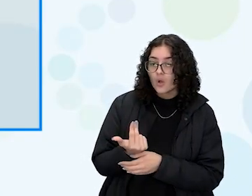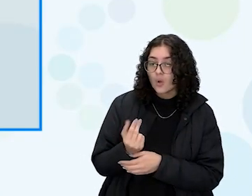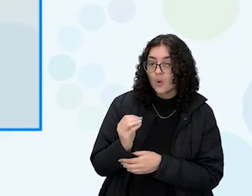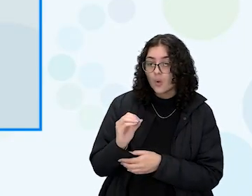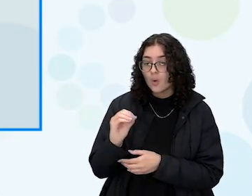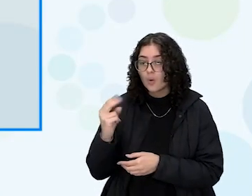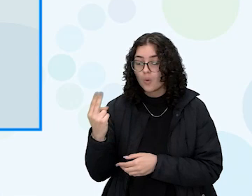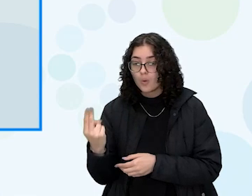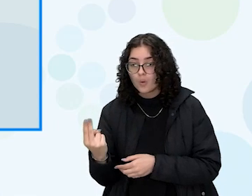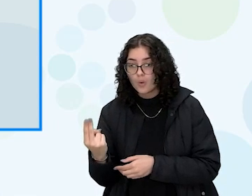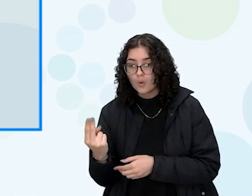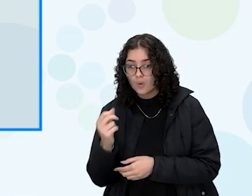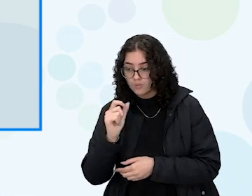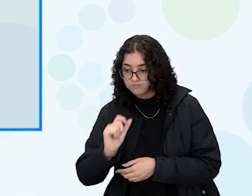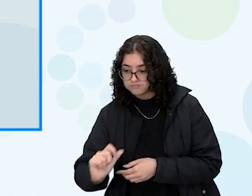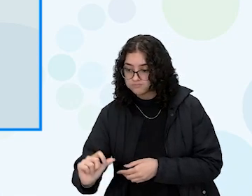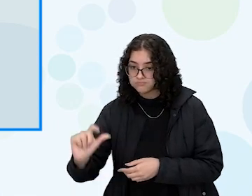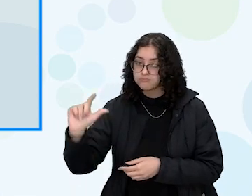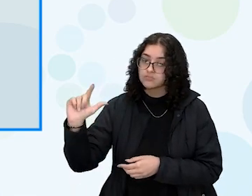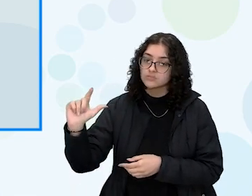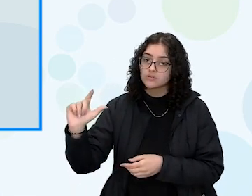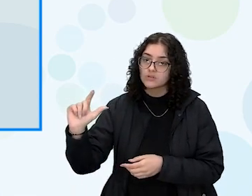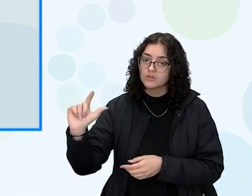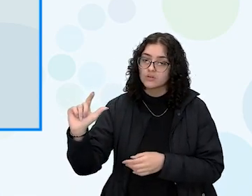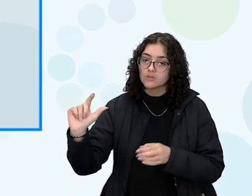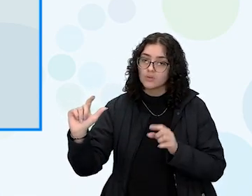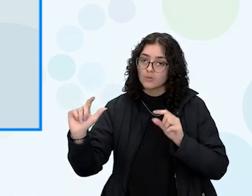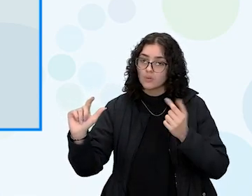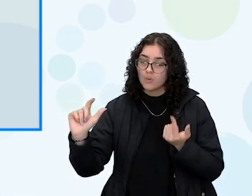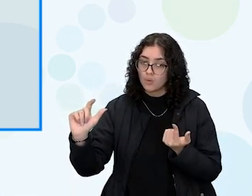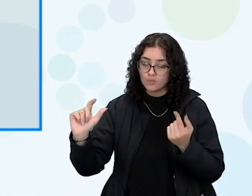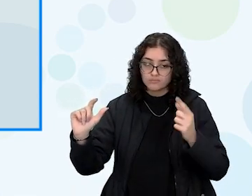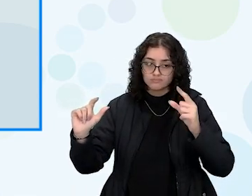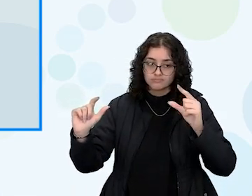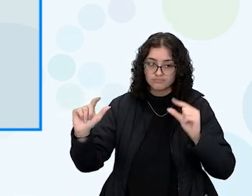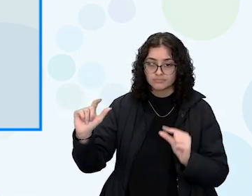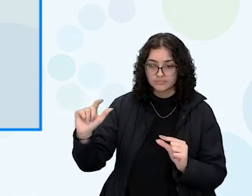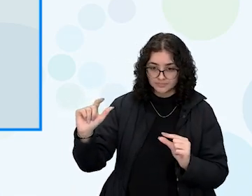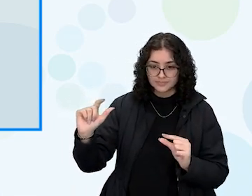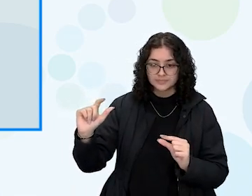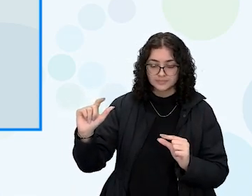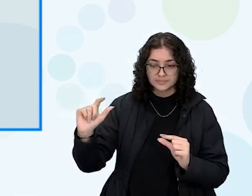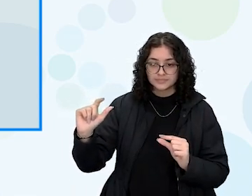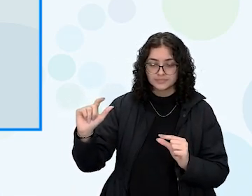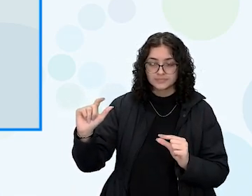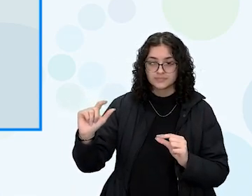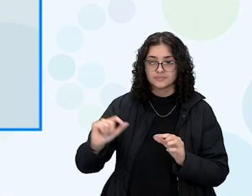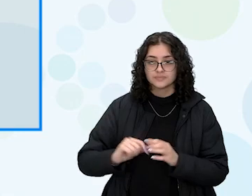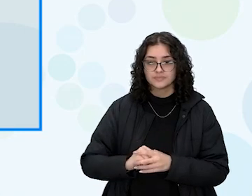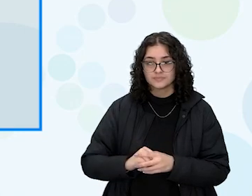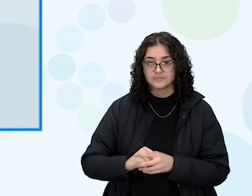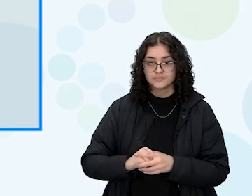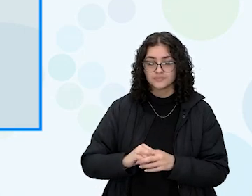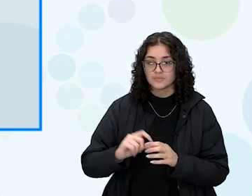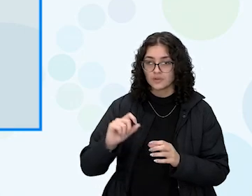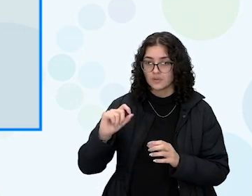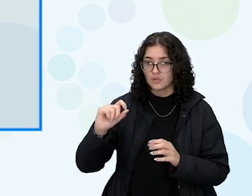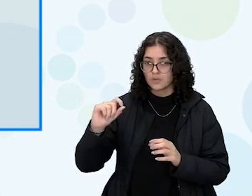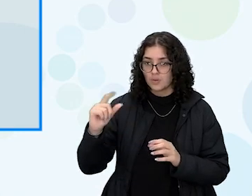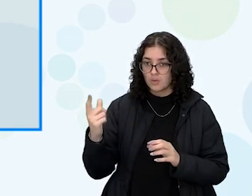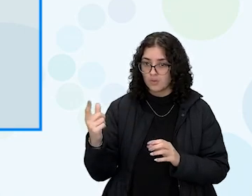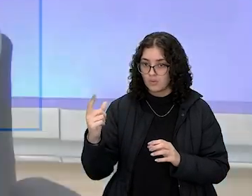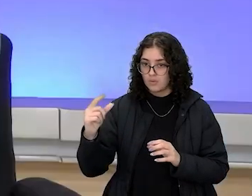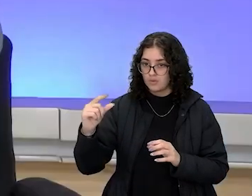ou, se uma aumenta, obrigatoriamente a outra baixa. E se essa